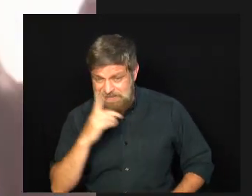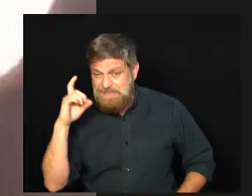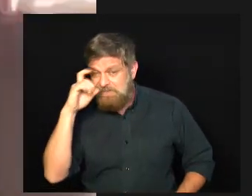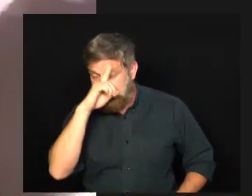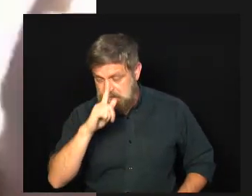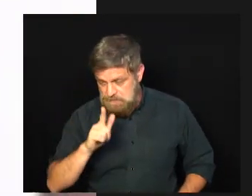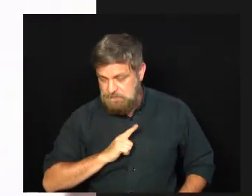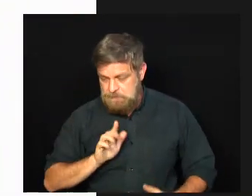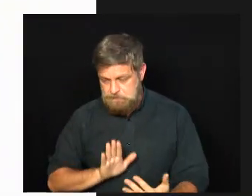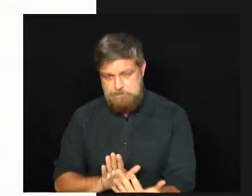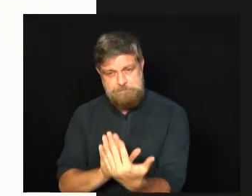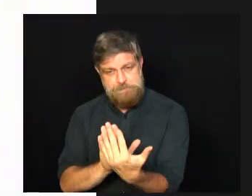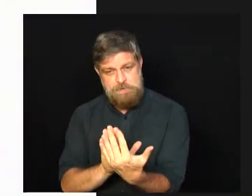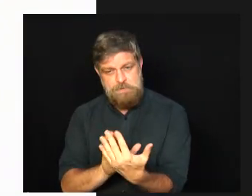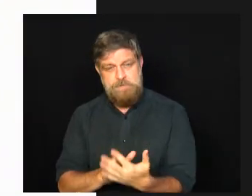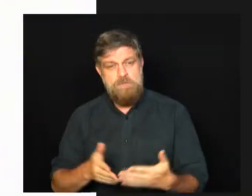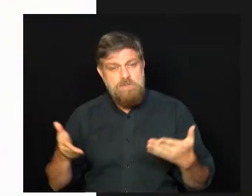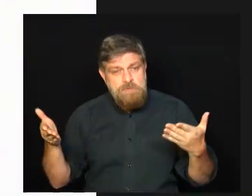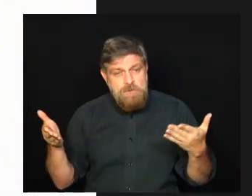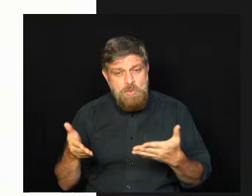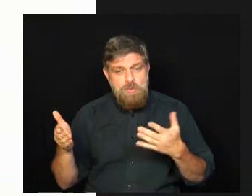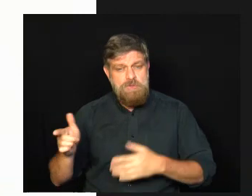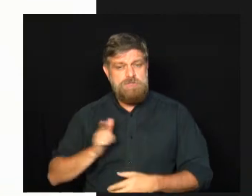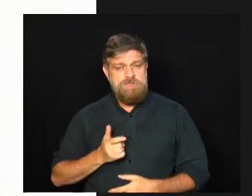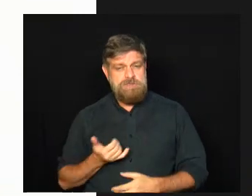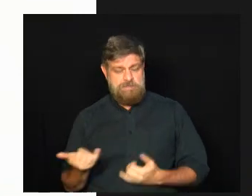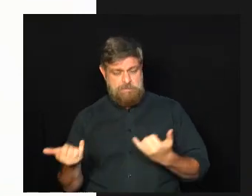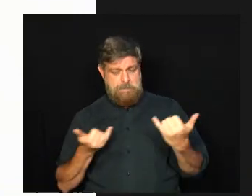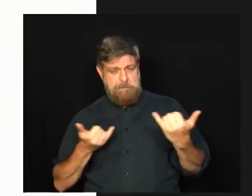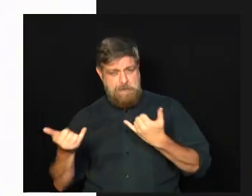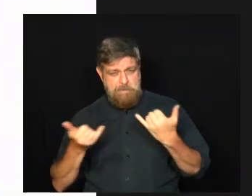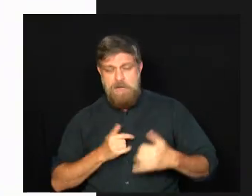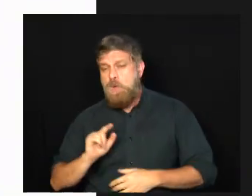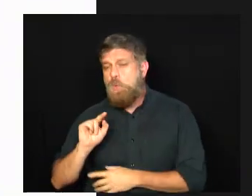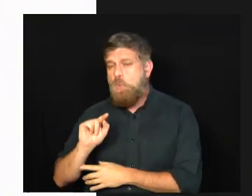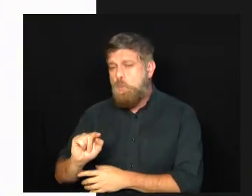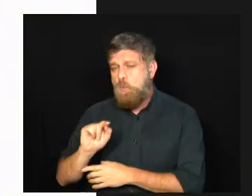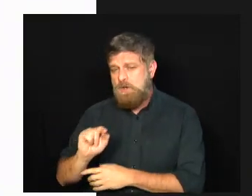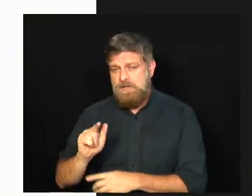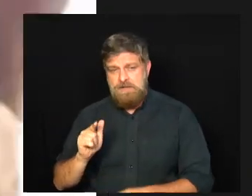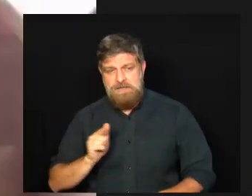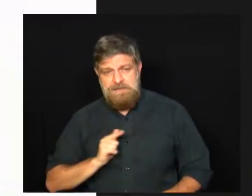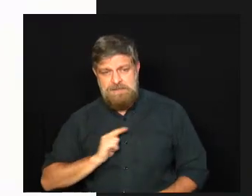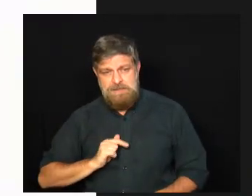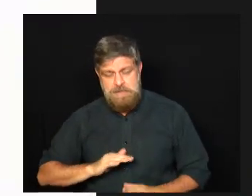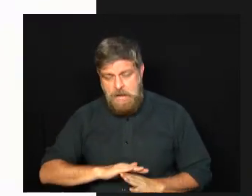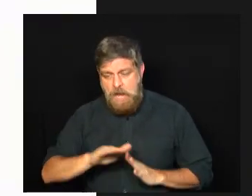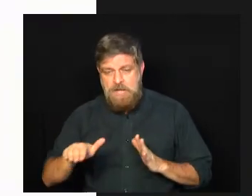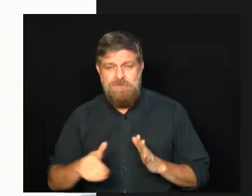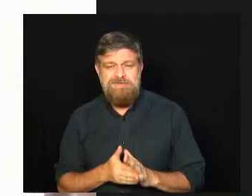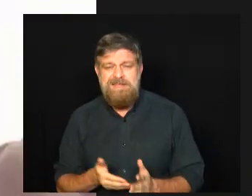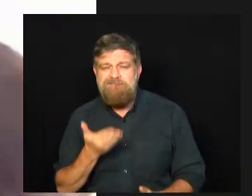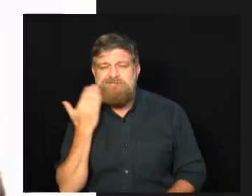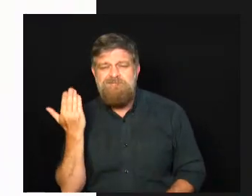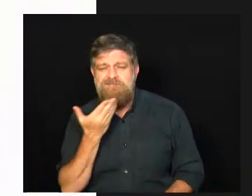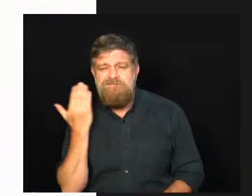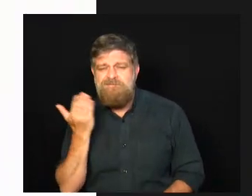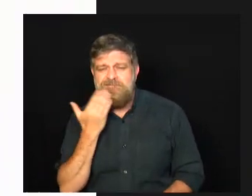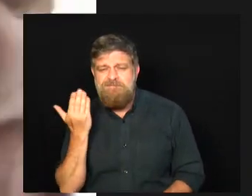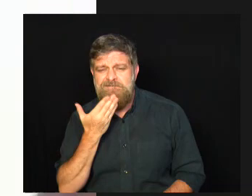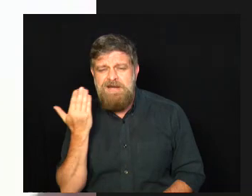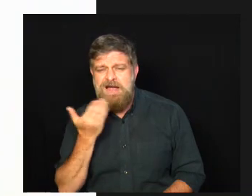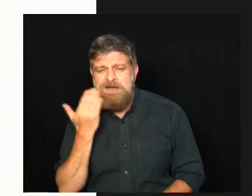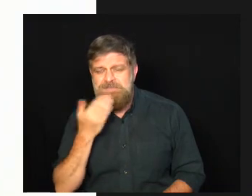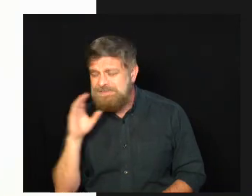dificuldade. Hoje se ouve muito falar que, como está tudo à mão, tudo é